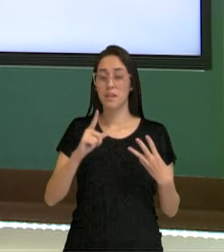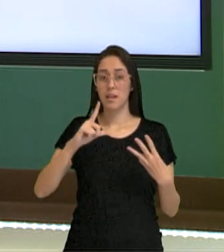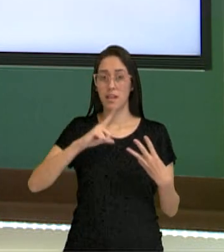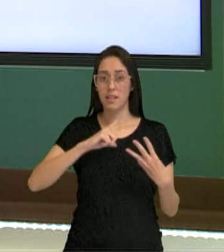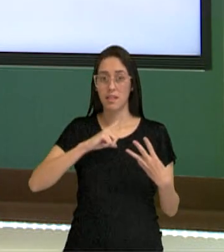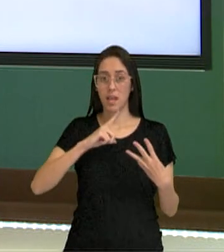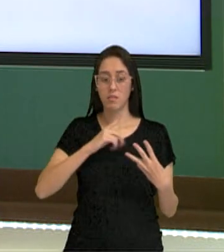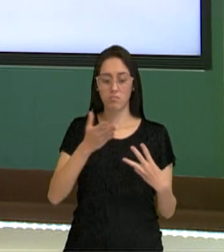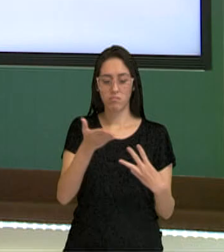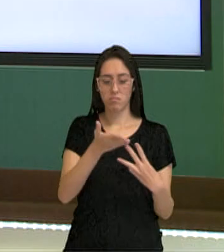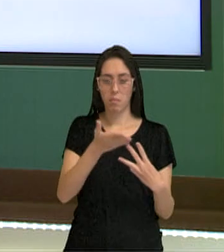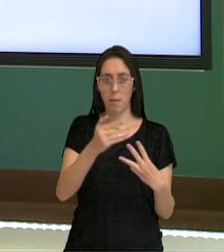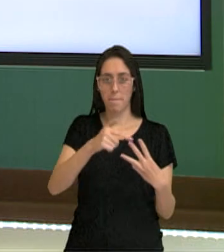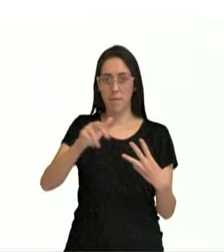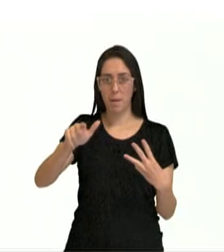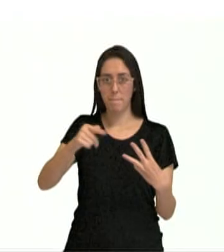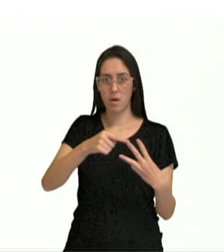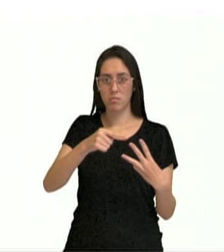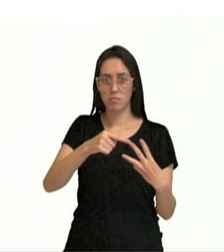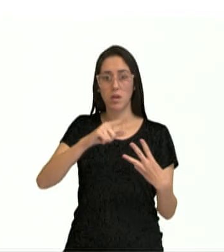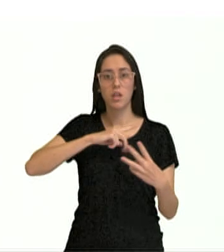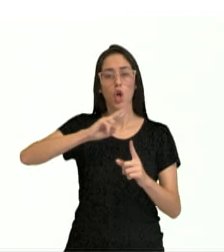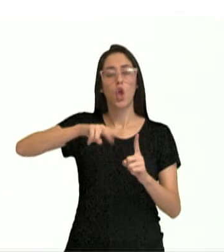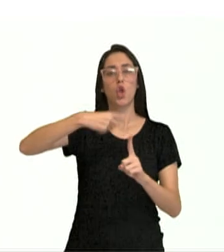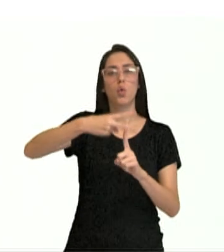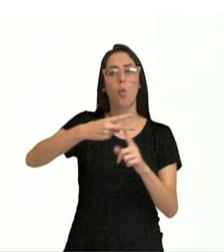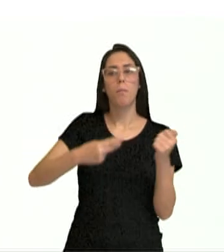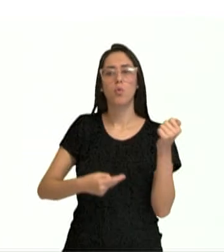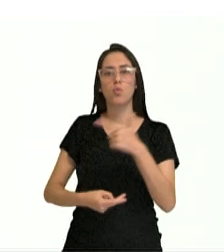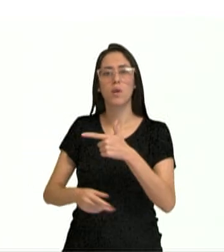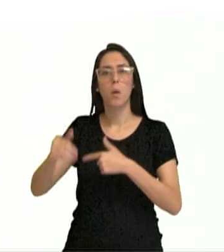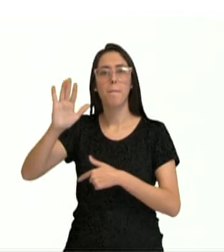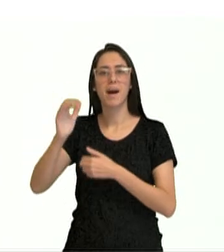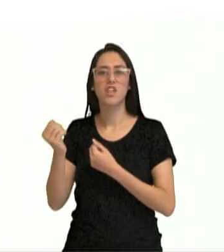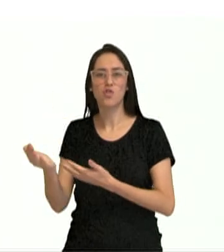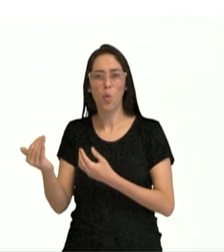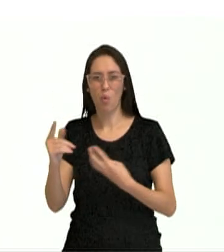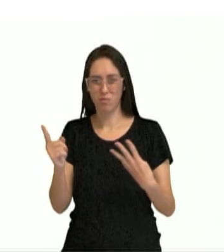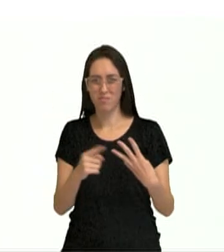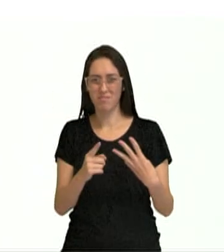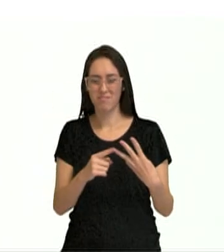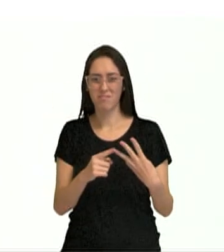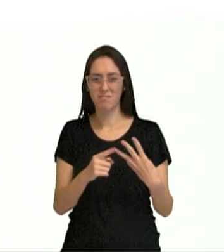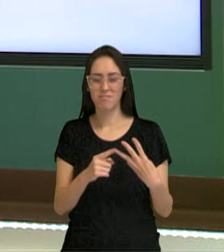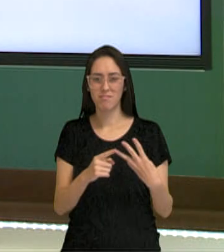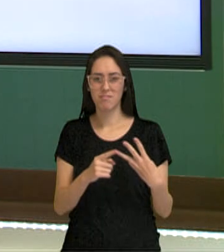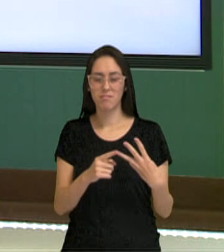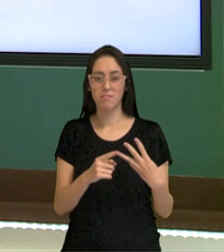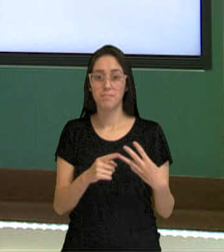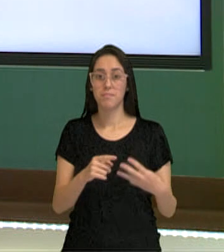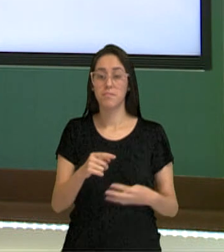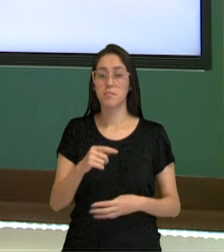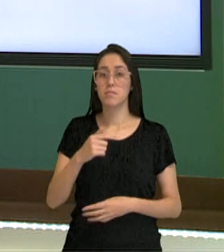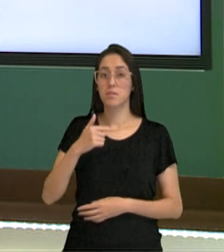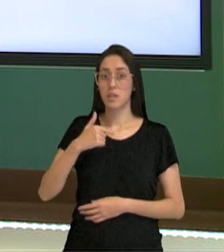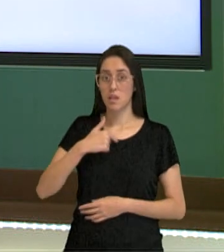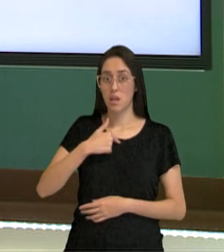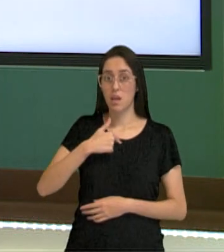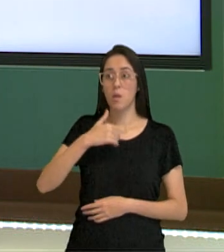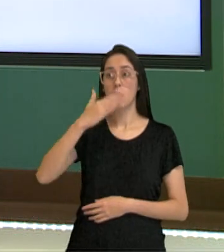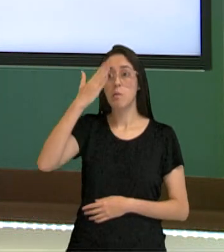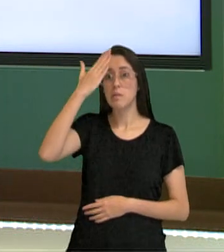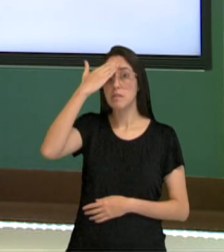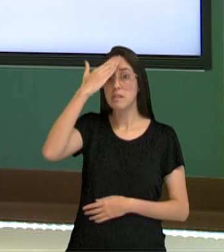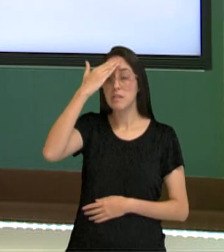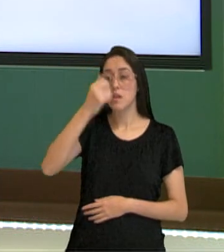O irmão do meio recebeu o dobro das vacas que recebeu o mais novo, ok? Então, se eu soubesse quanto que o mais novo recebeu,